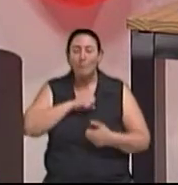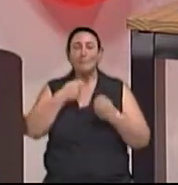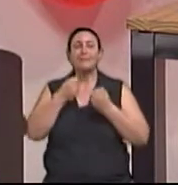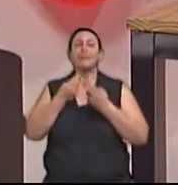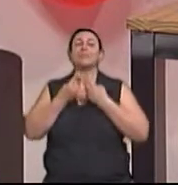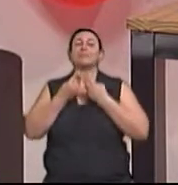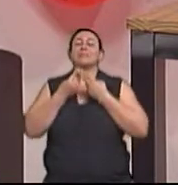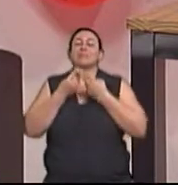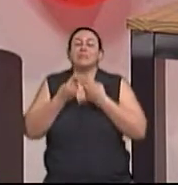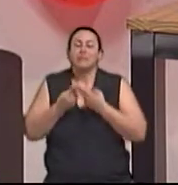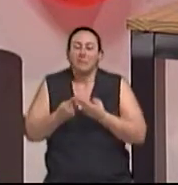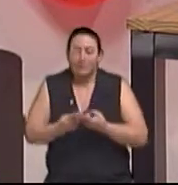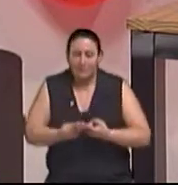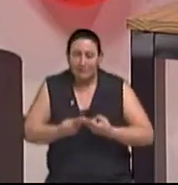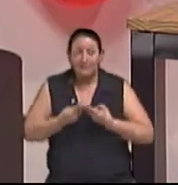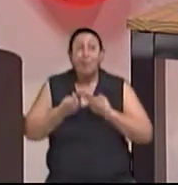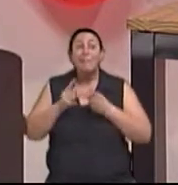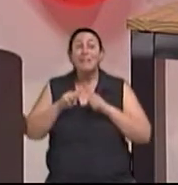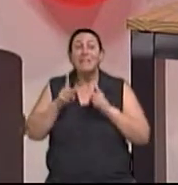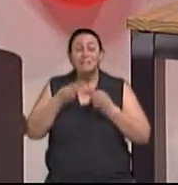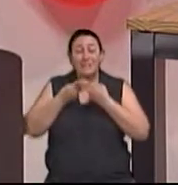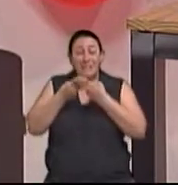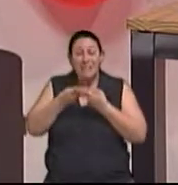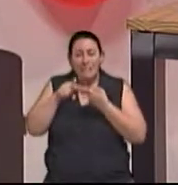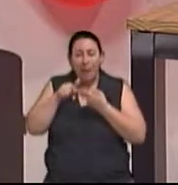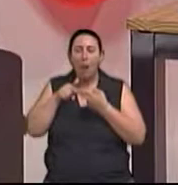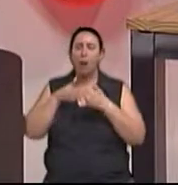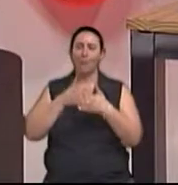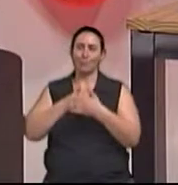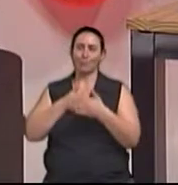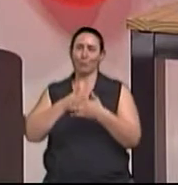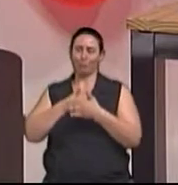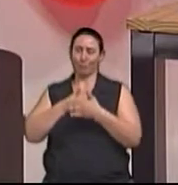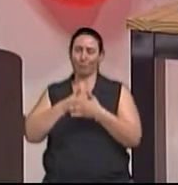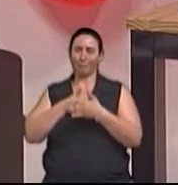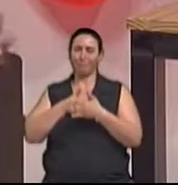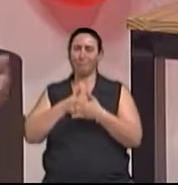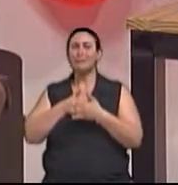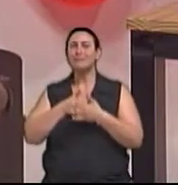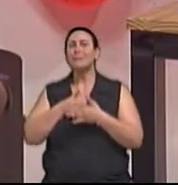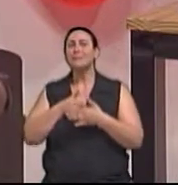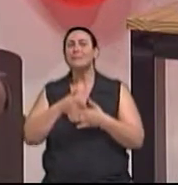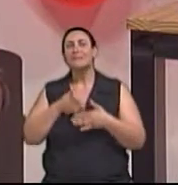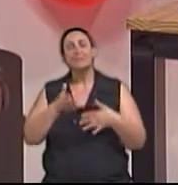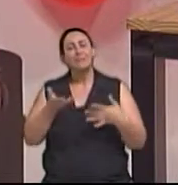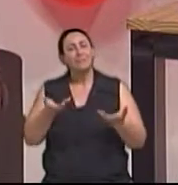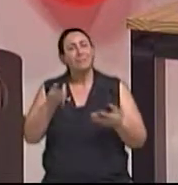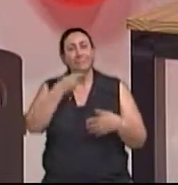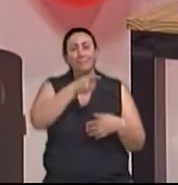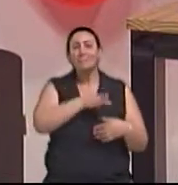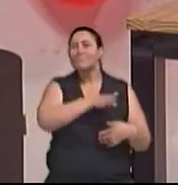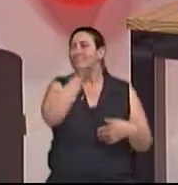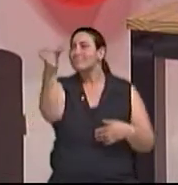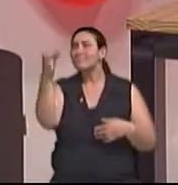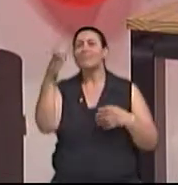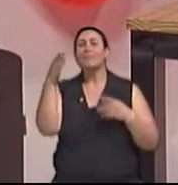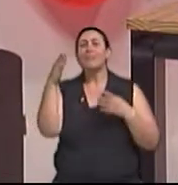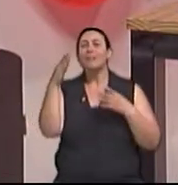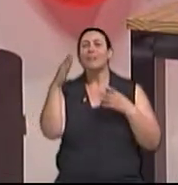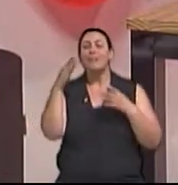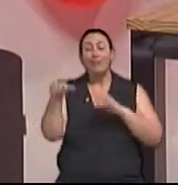onde nós podemos ter essa paciência uhum não é às vezes como você falou antes ir para uma casa de saúde